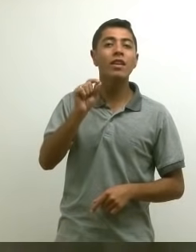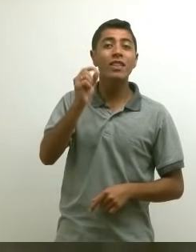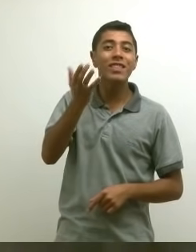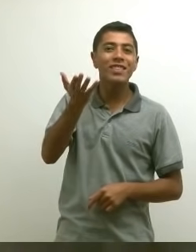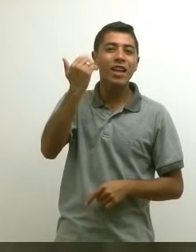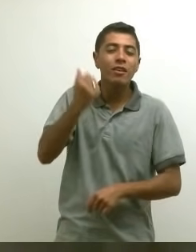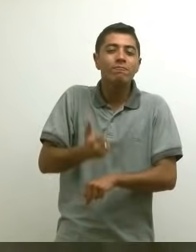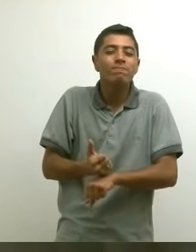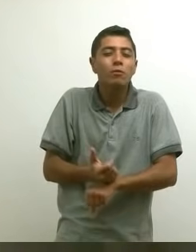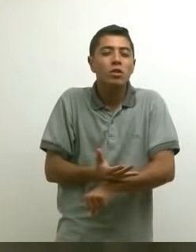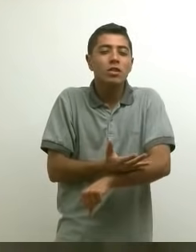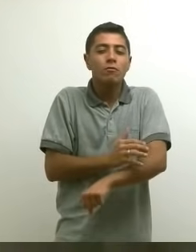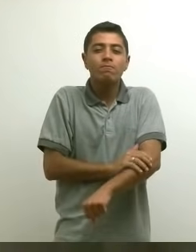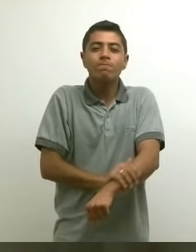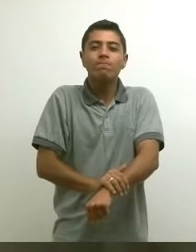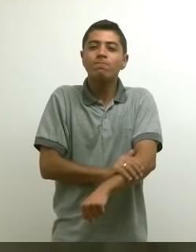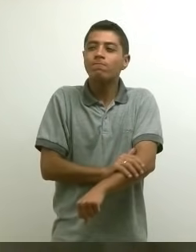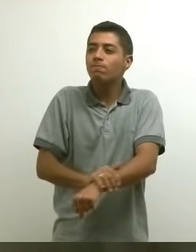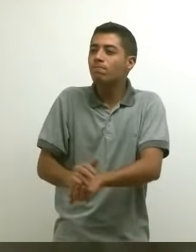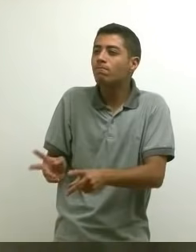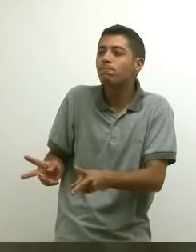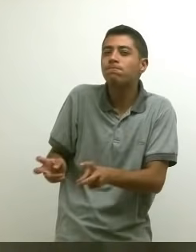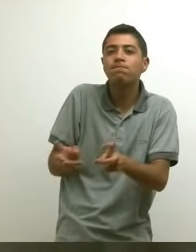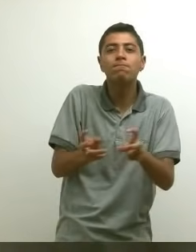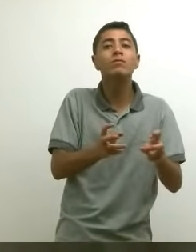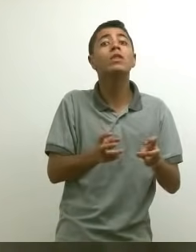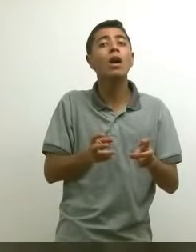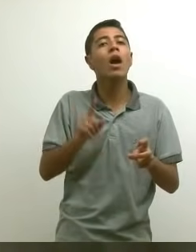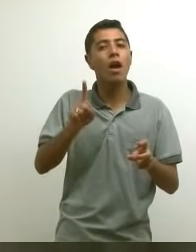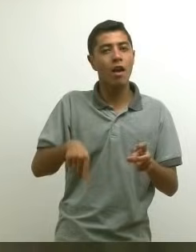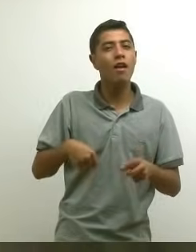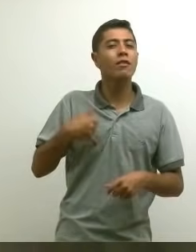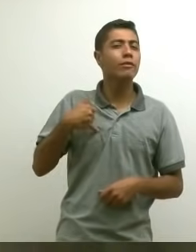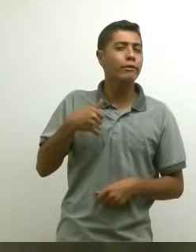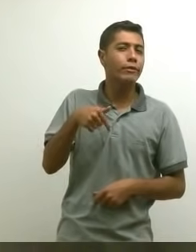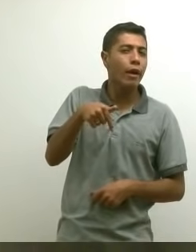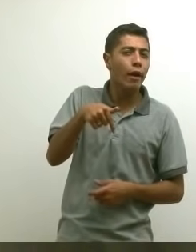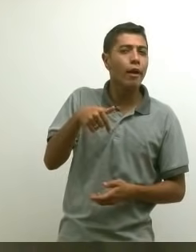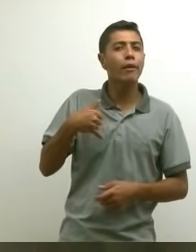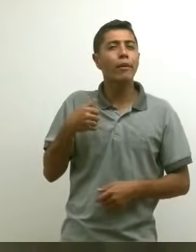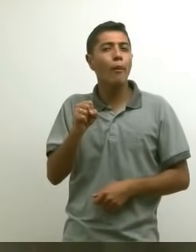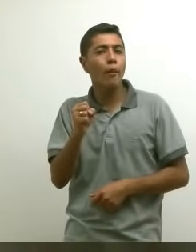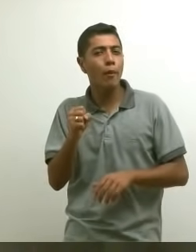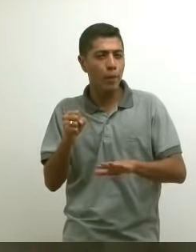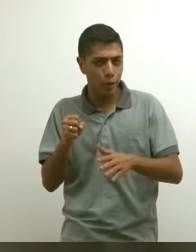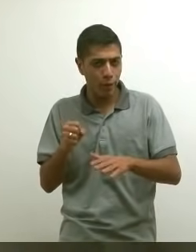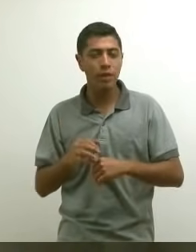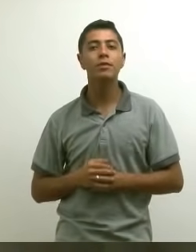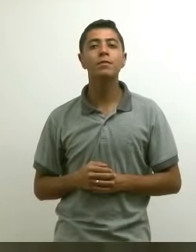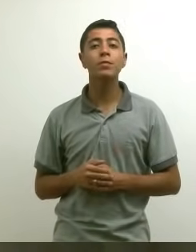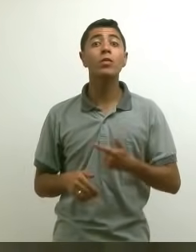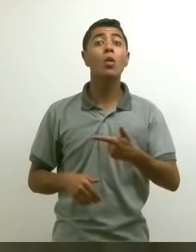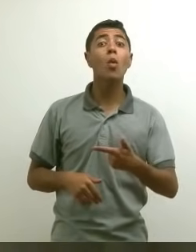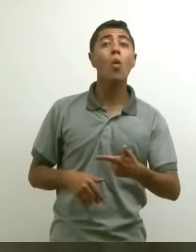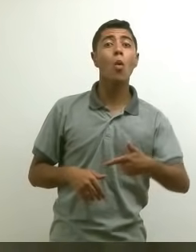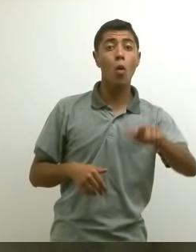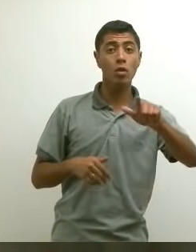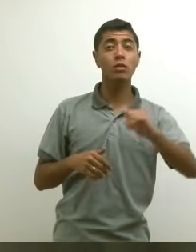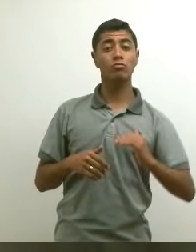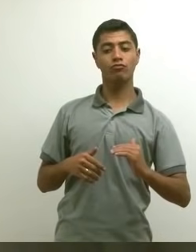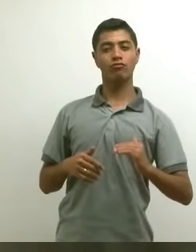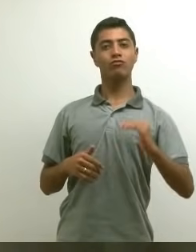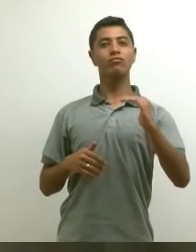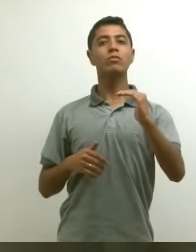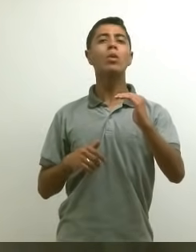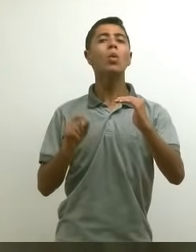ea gente tem uma inteligência vamos dizer assim tv com que a irmã inteligência cognitiva que é muito mais forte